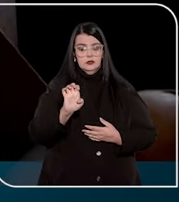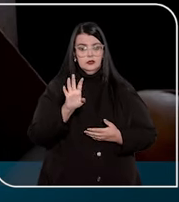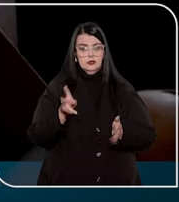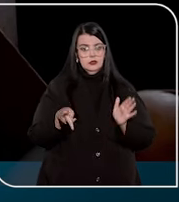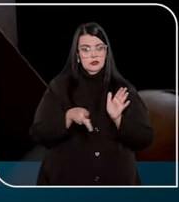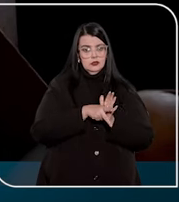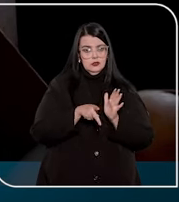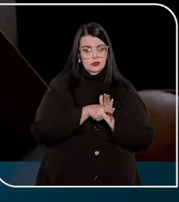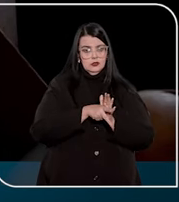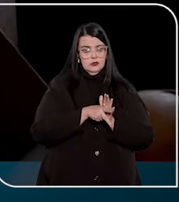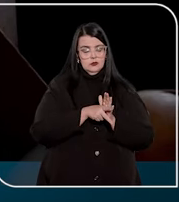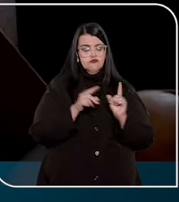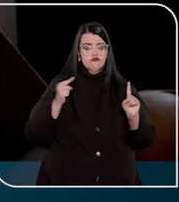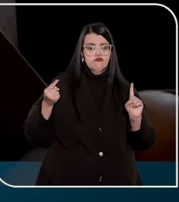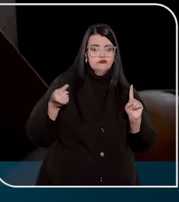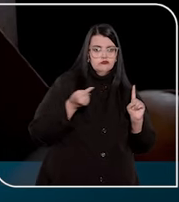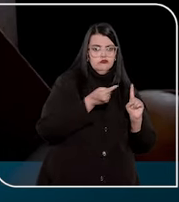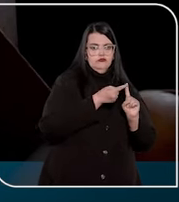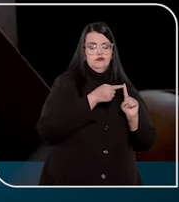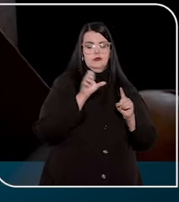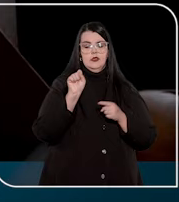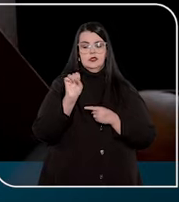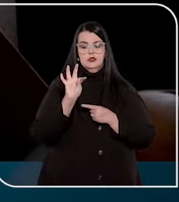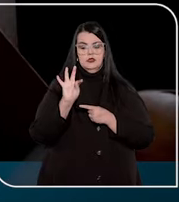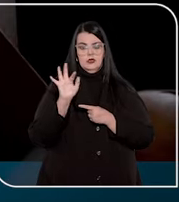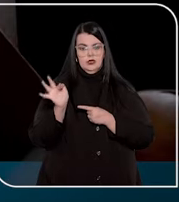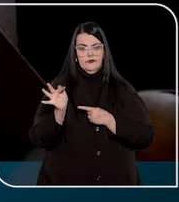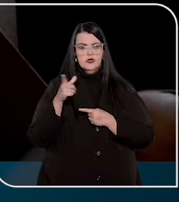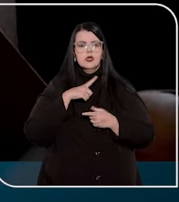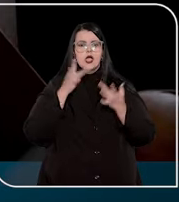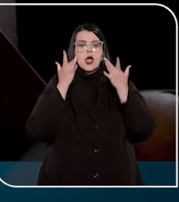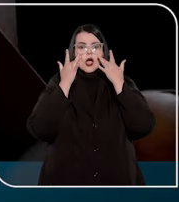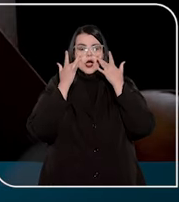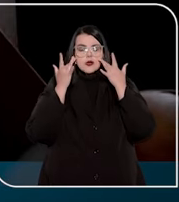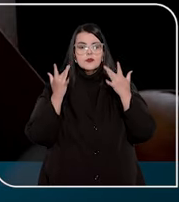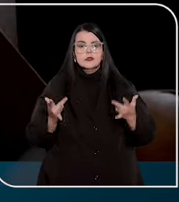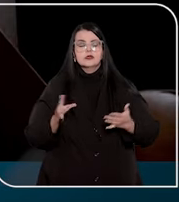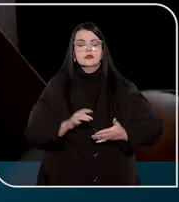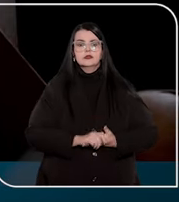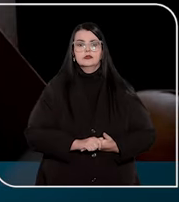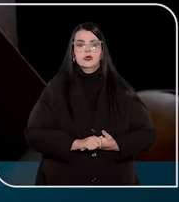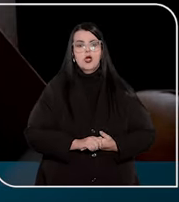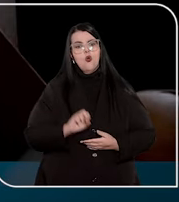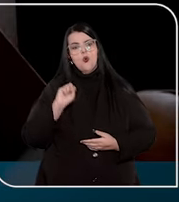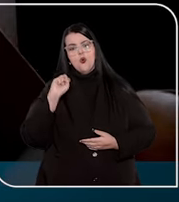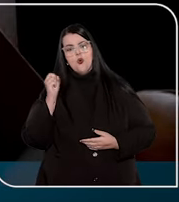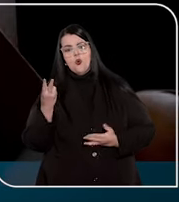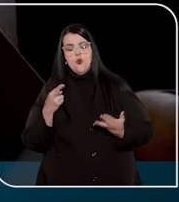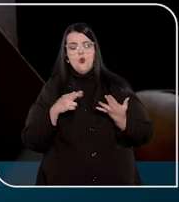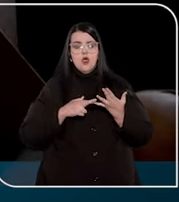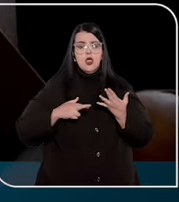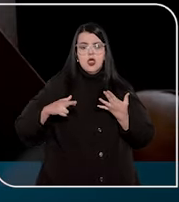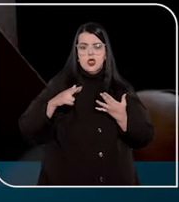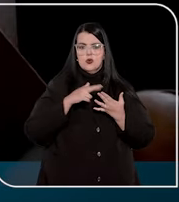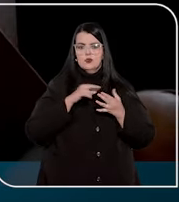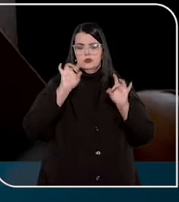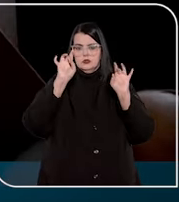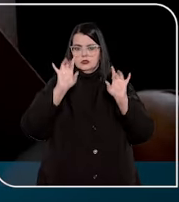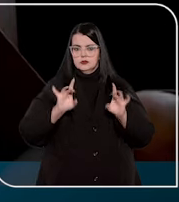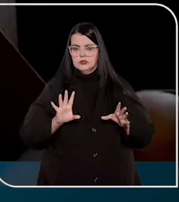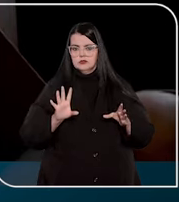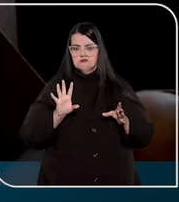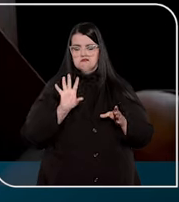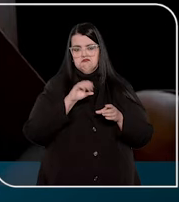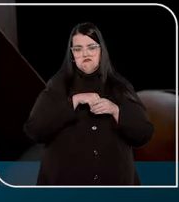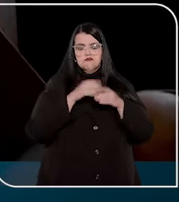dirigido ao Supremo Tribunal Federal, ele possa ser apresentado no Supremo Tribunal Federal ou recurso especial apresentado